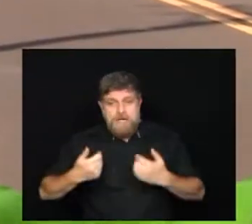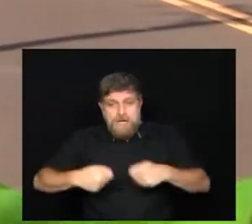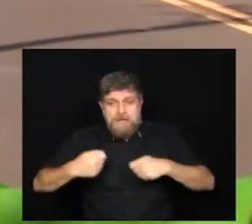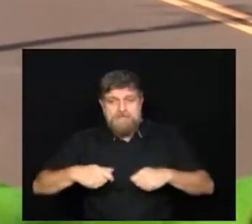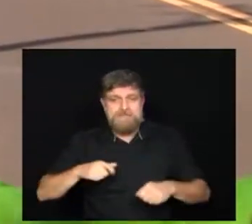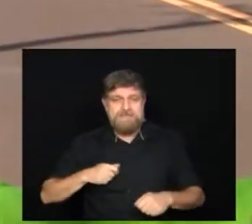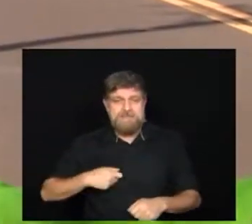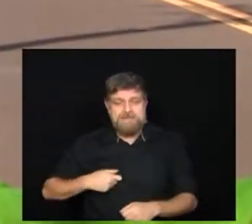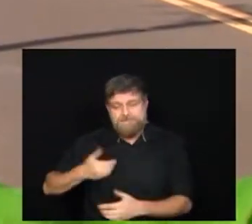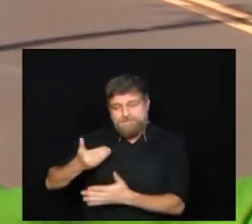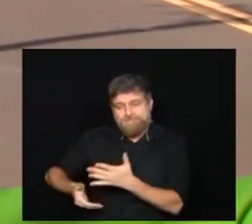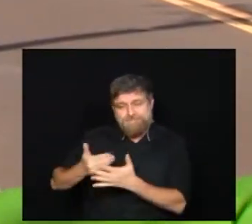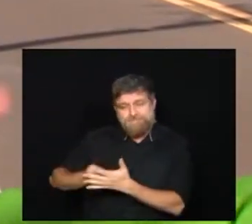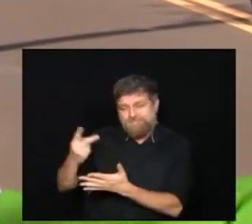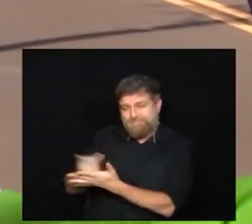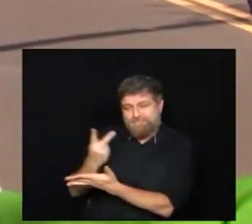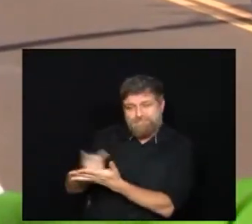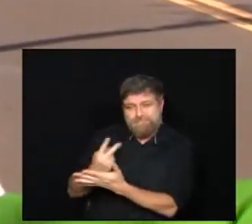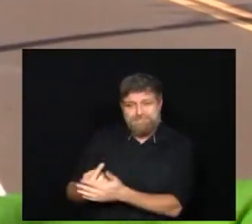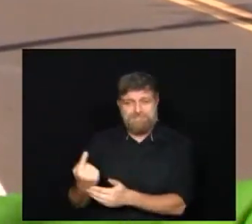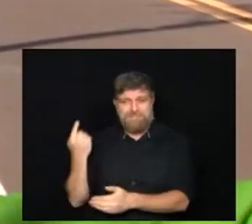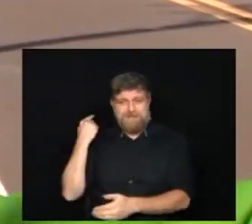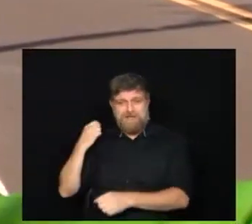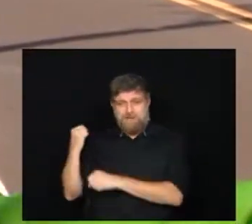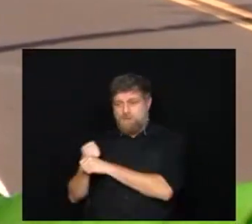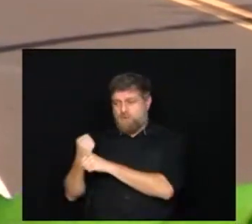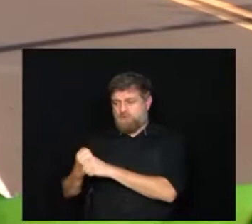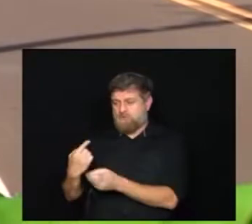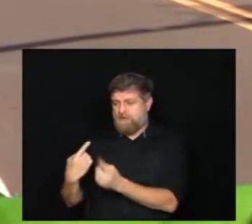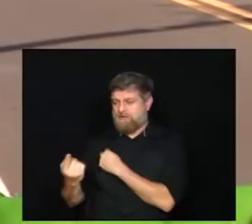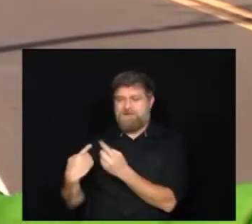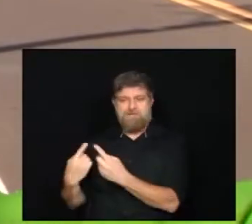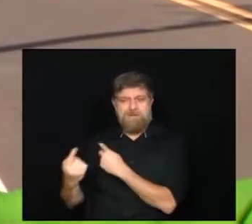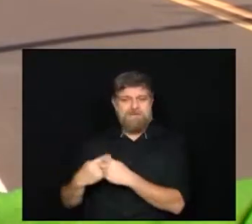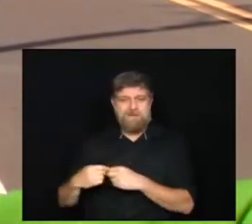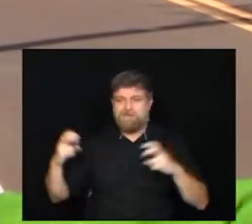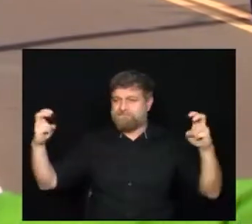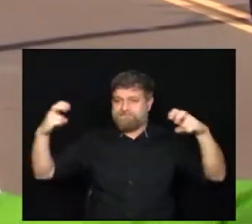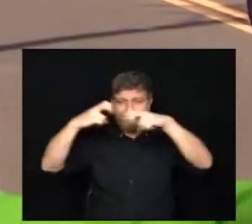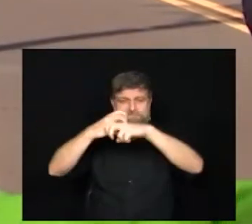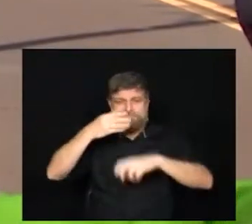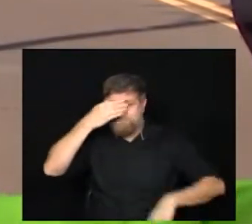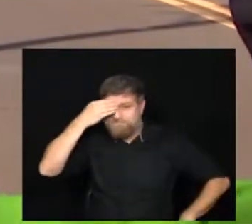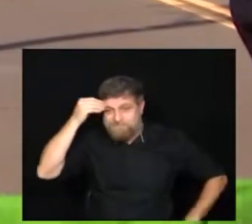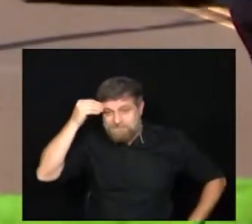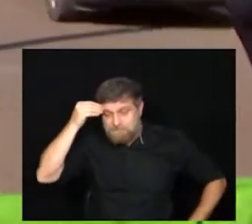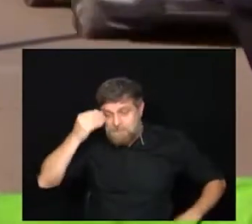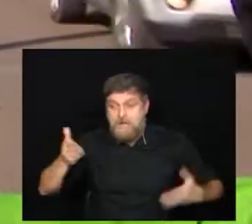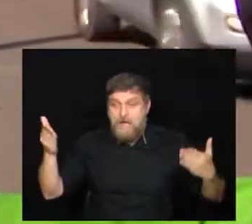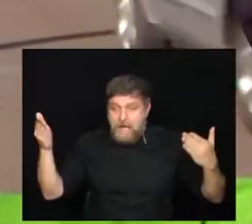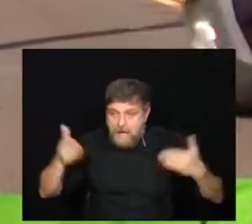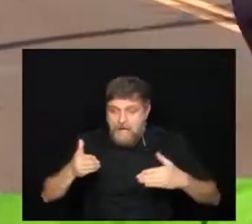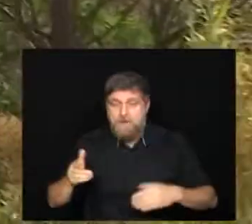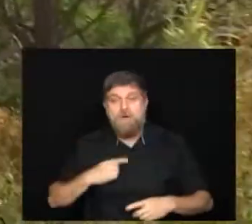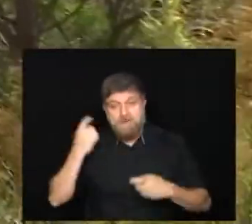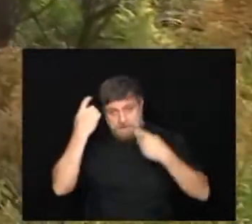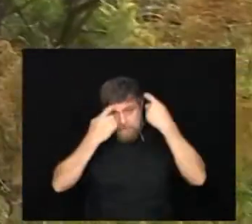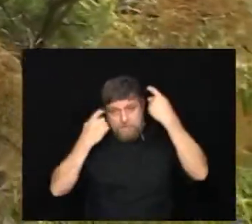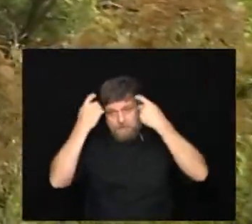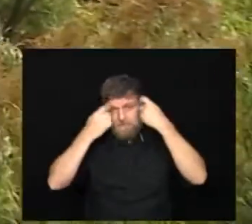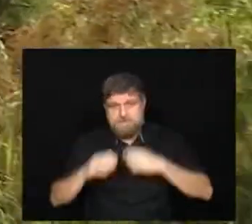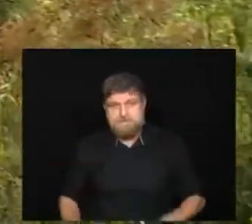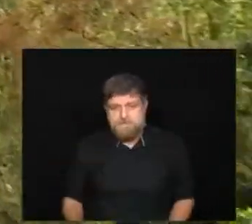reparar danos que foram feitos na época que se construiu as estradas, sem as devidas preocupações aí com a fauna.